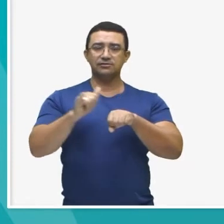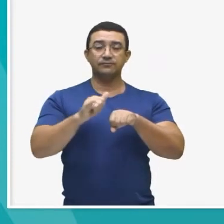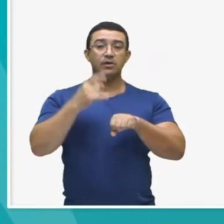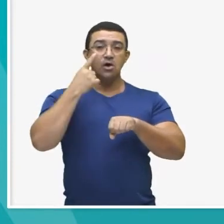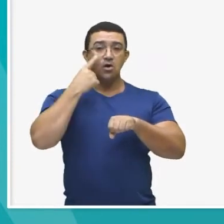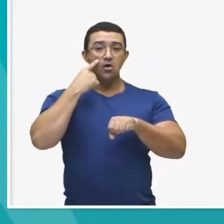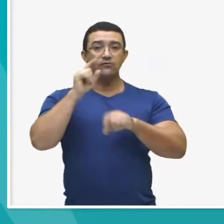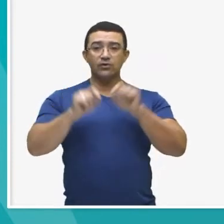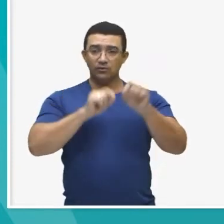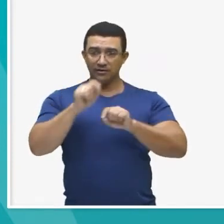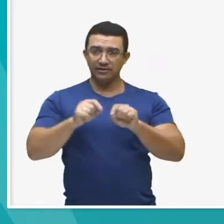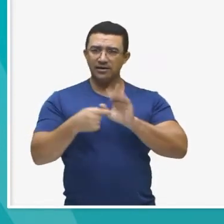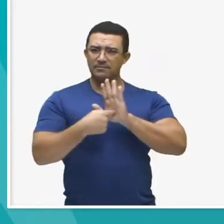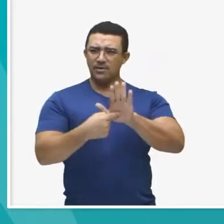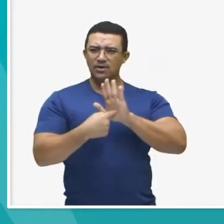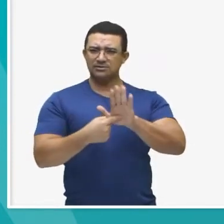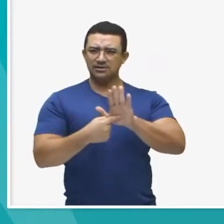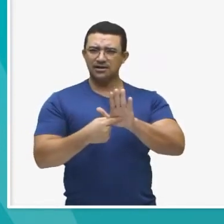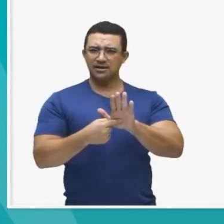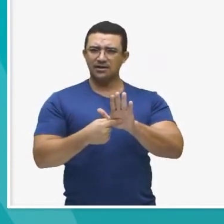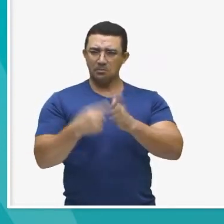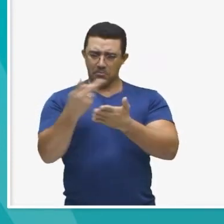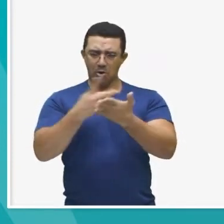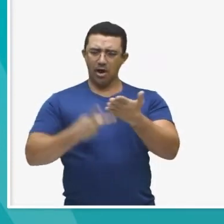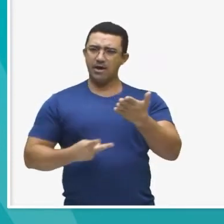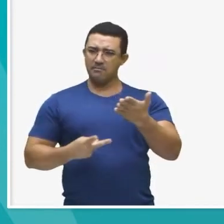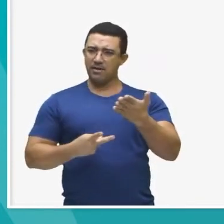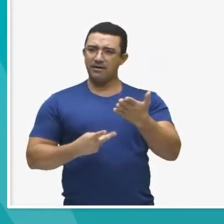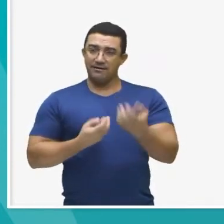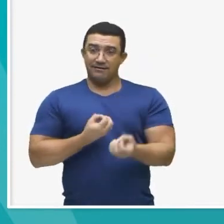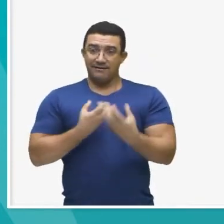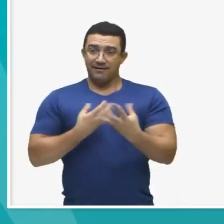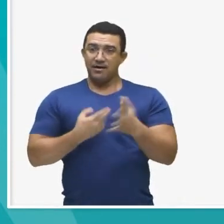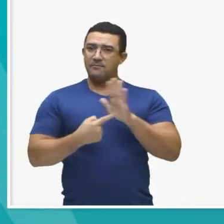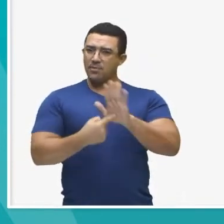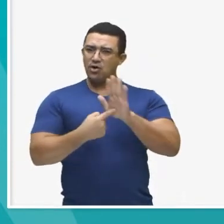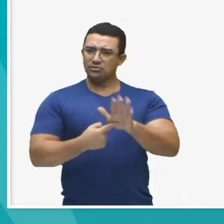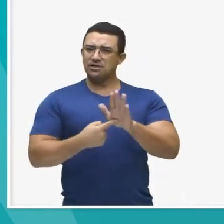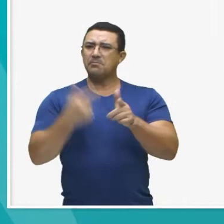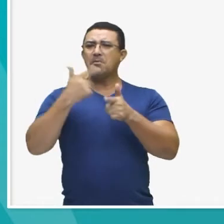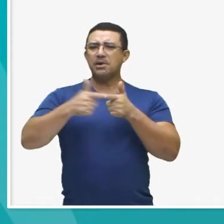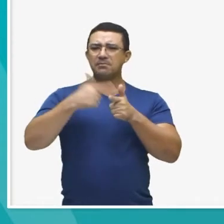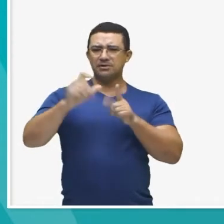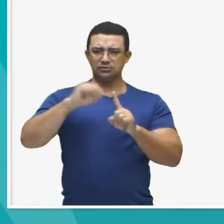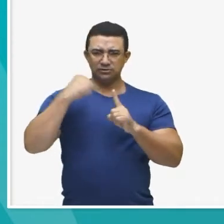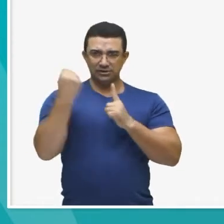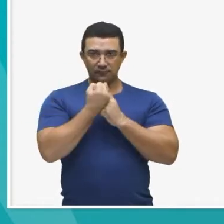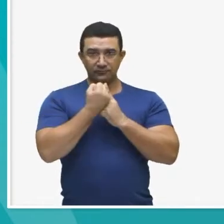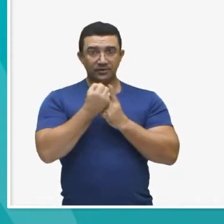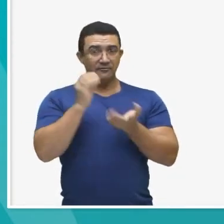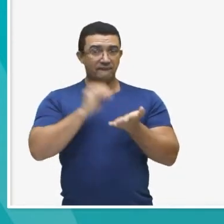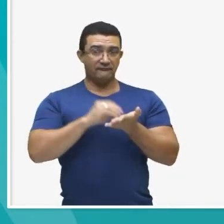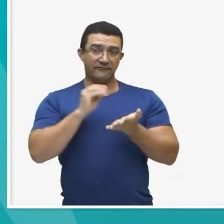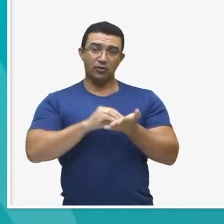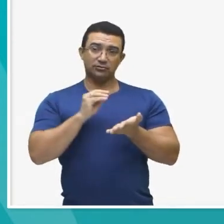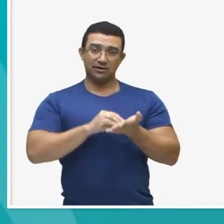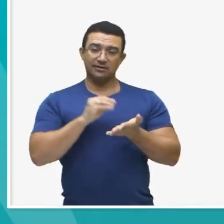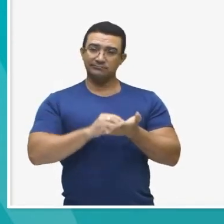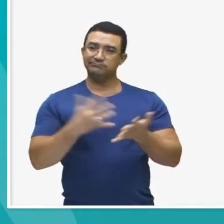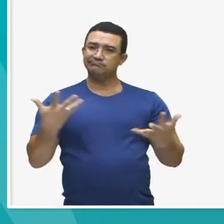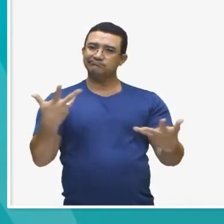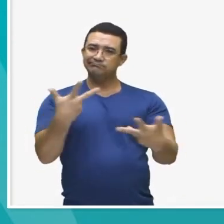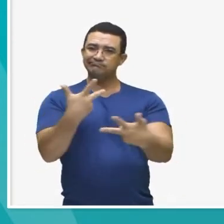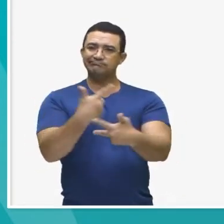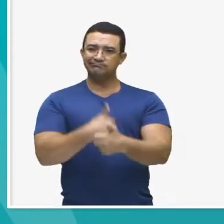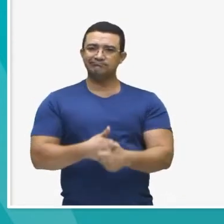o Severino está migrando da sua região, do seu local, por problemas, por falta de condição boa de vida. Temos